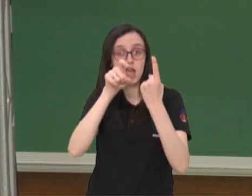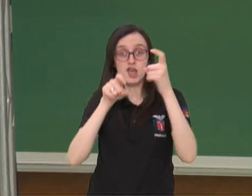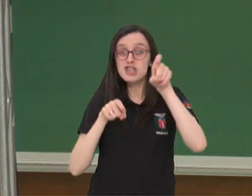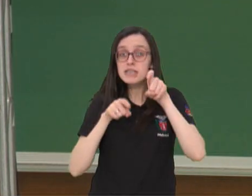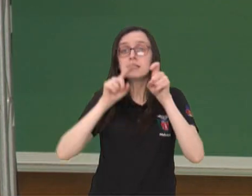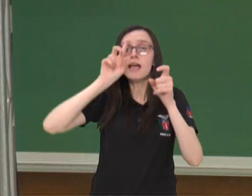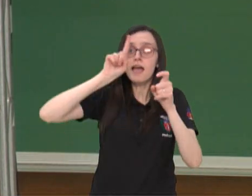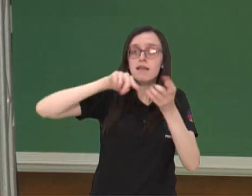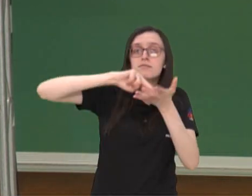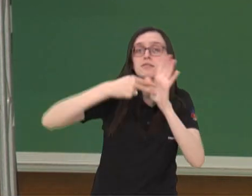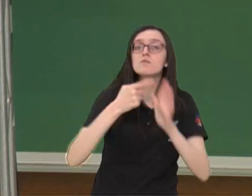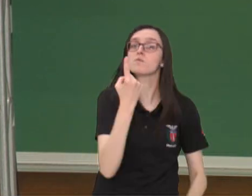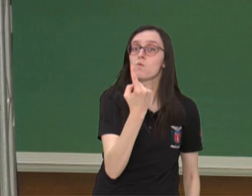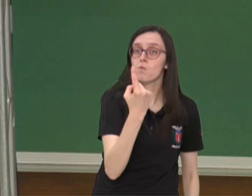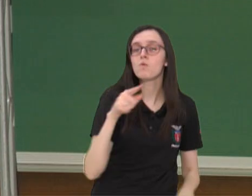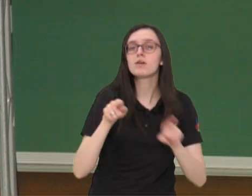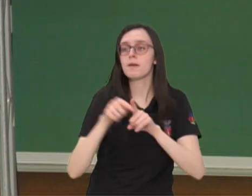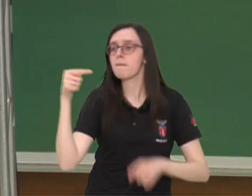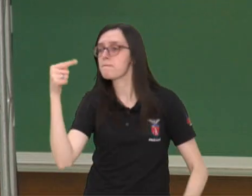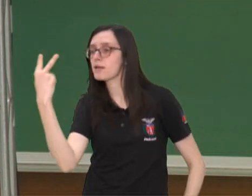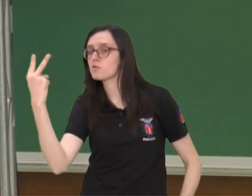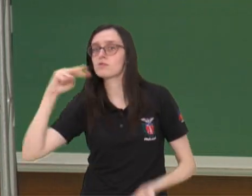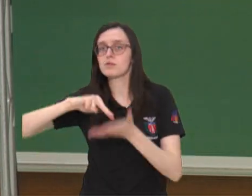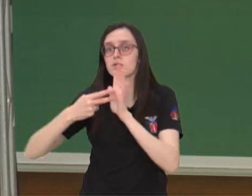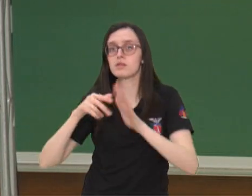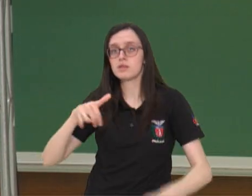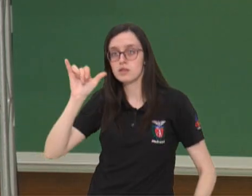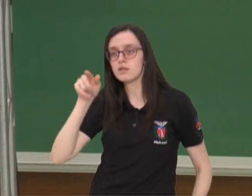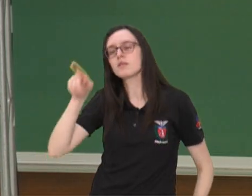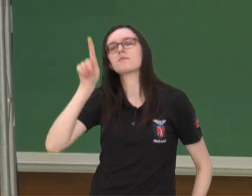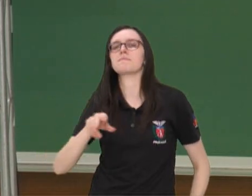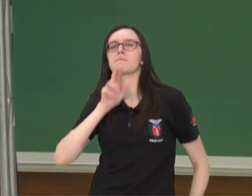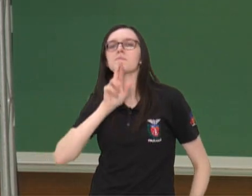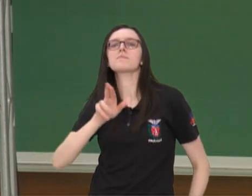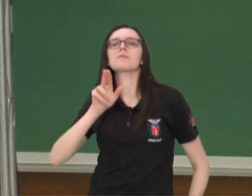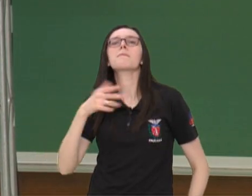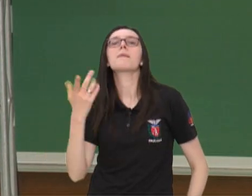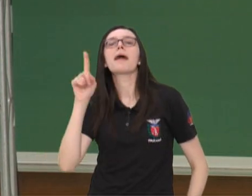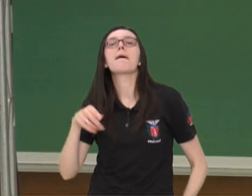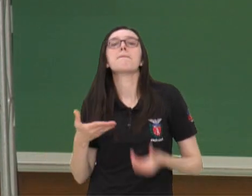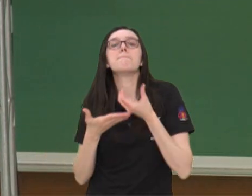menos 2 para y, é o meu ponto de mínimo da minha função.